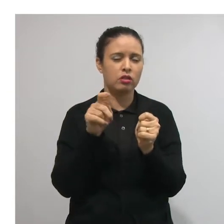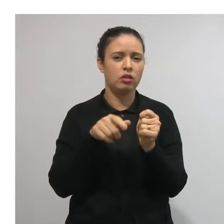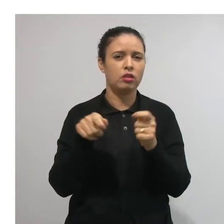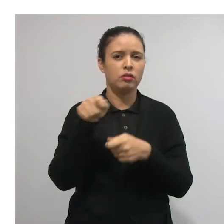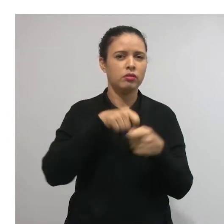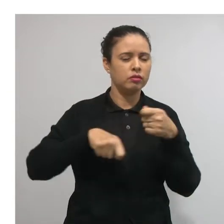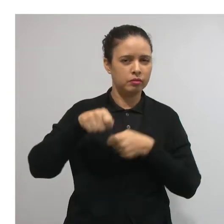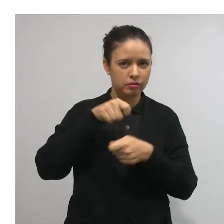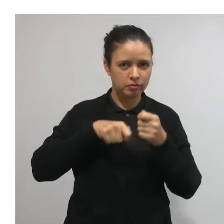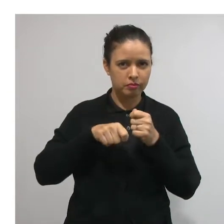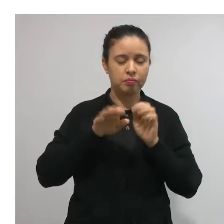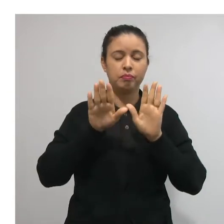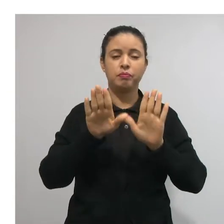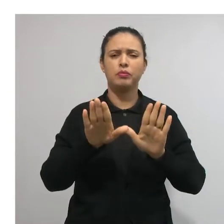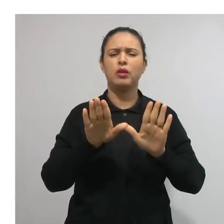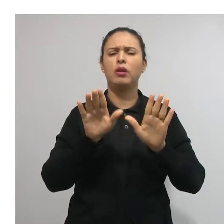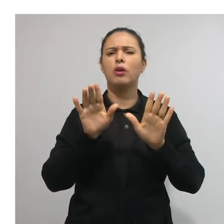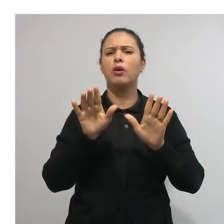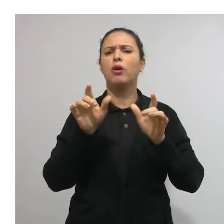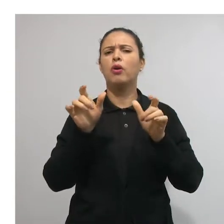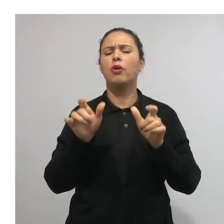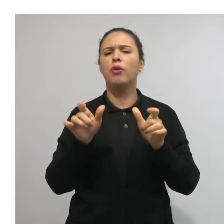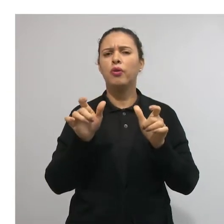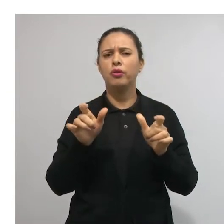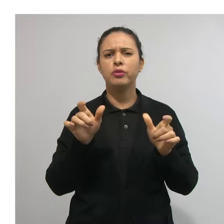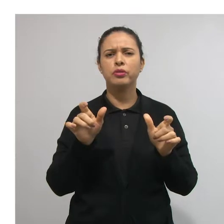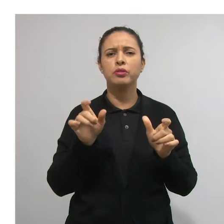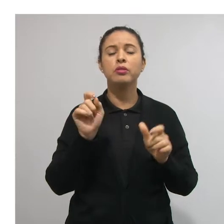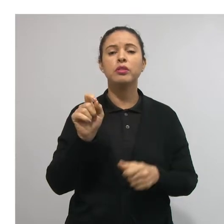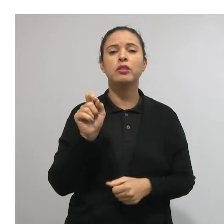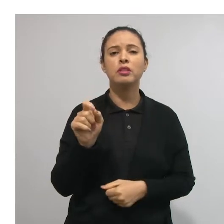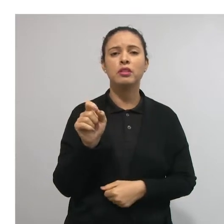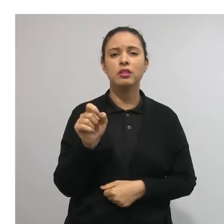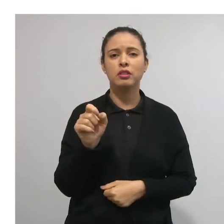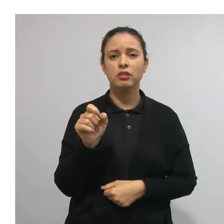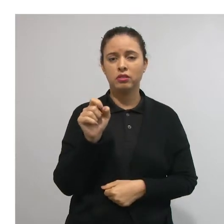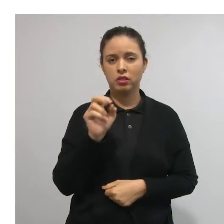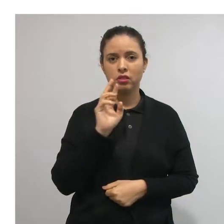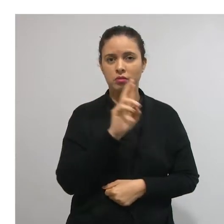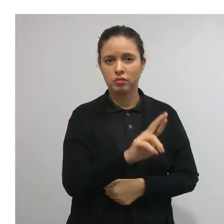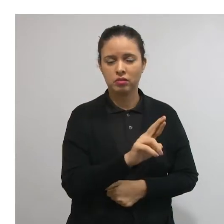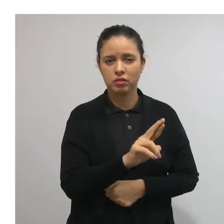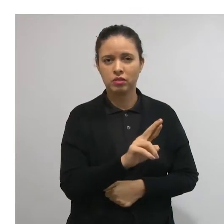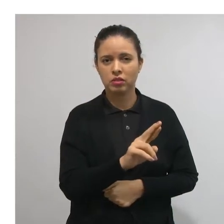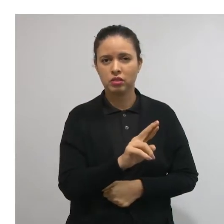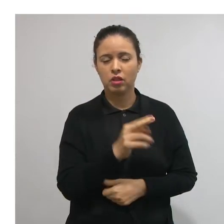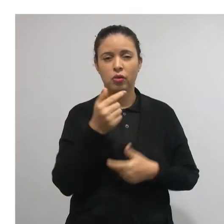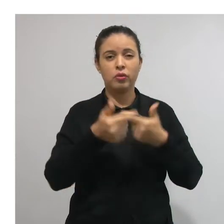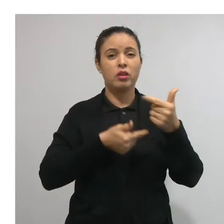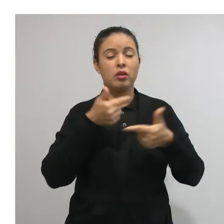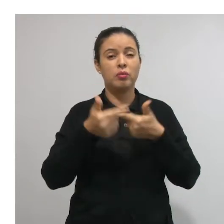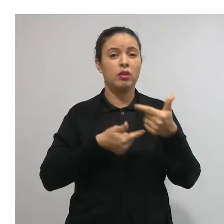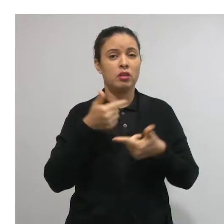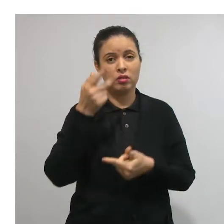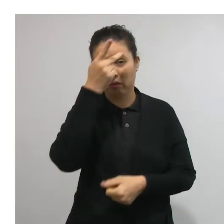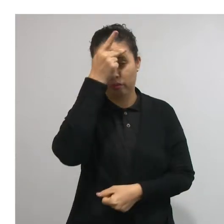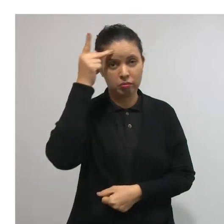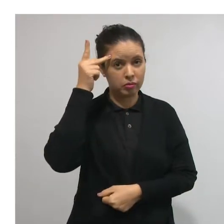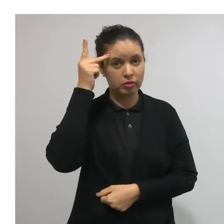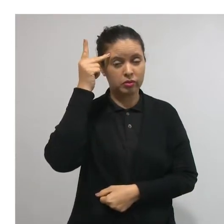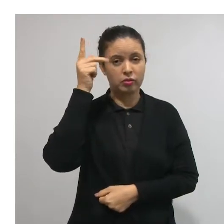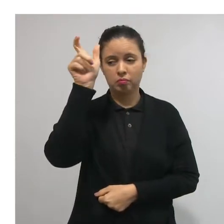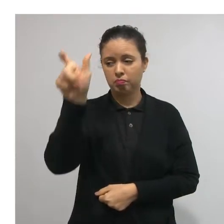da administração. Mas onde é que está? Olha a pergunta aqui, ó, para você responder. Onde é que está o trabalhador como